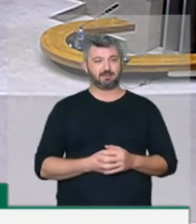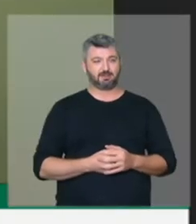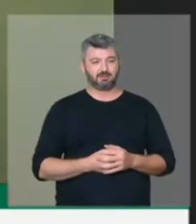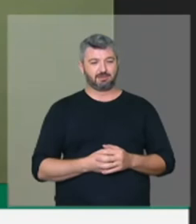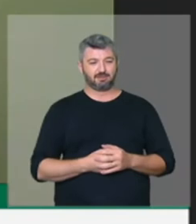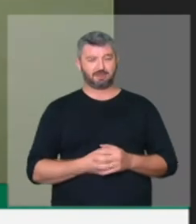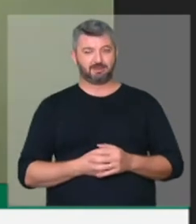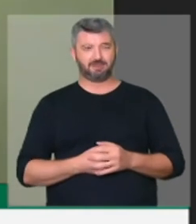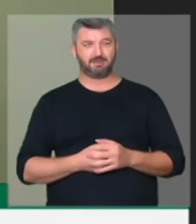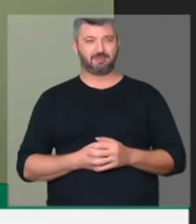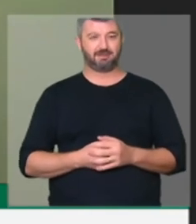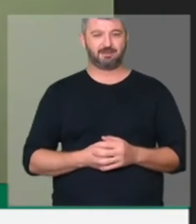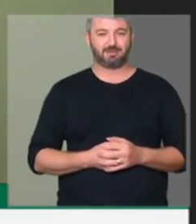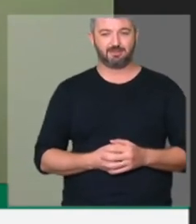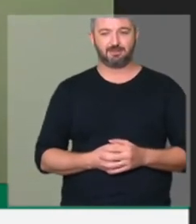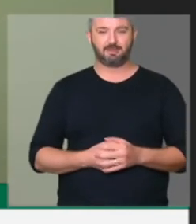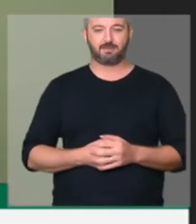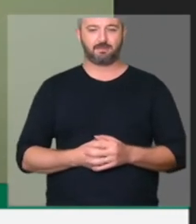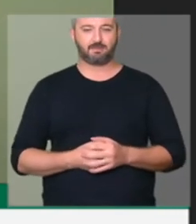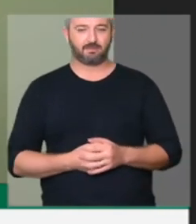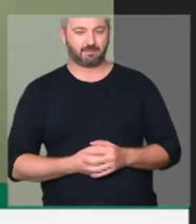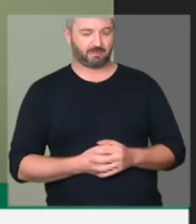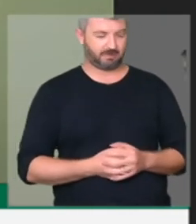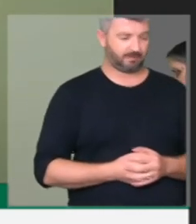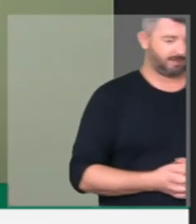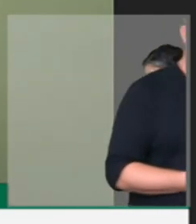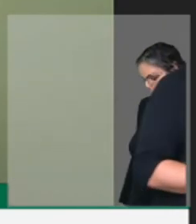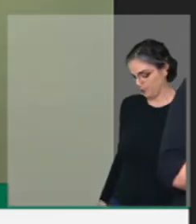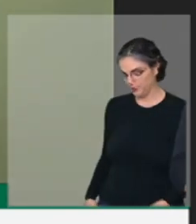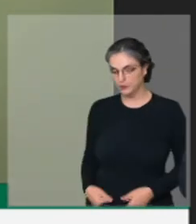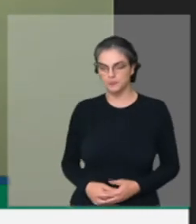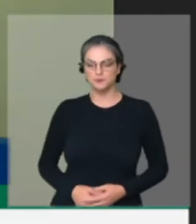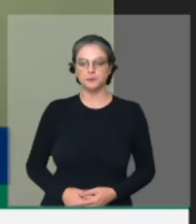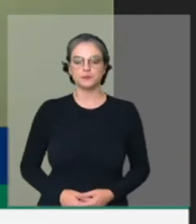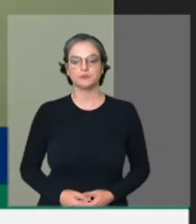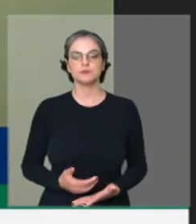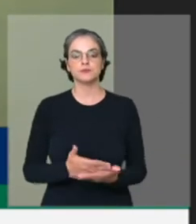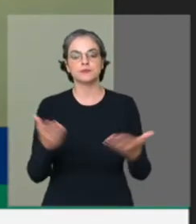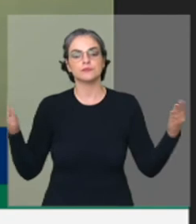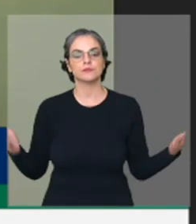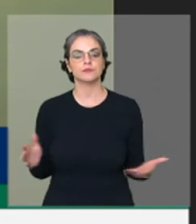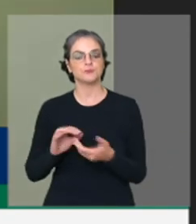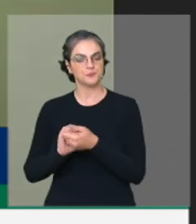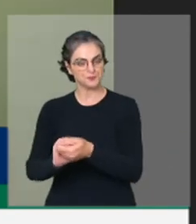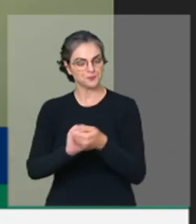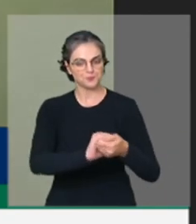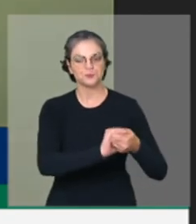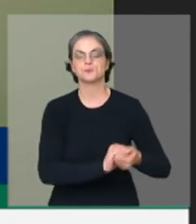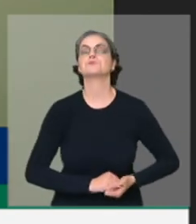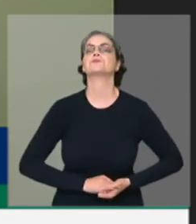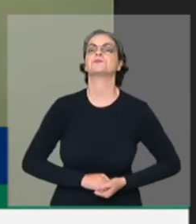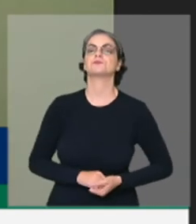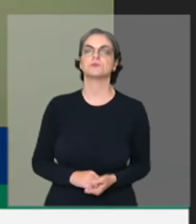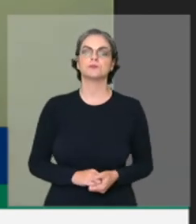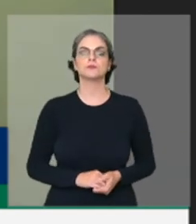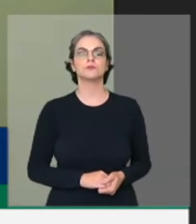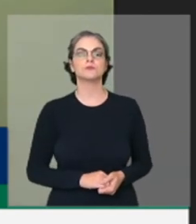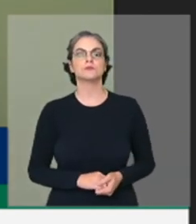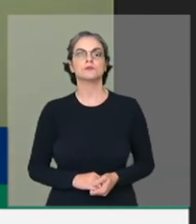Digníssimo presidente, nobres colegas, boa tarde. Quando entra nos tribunais,